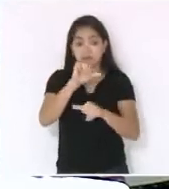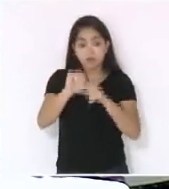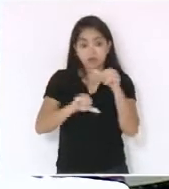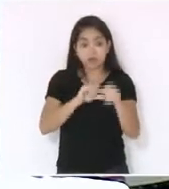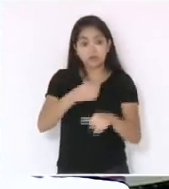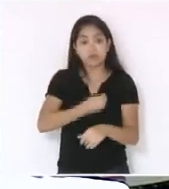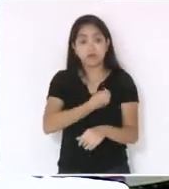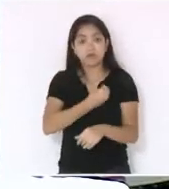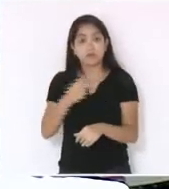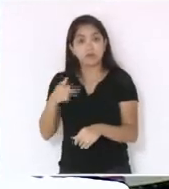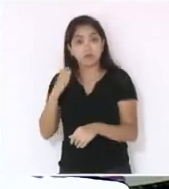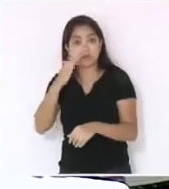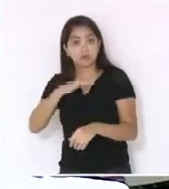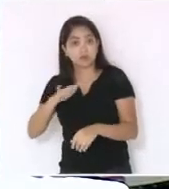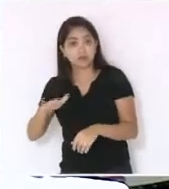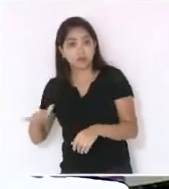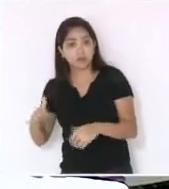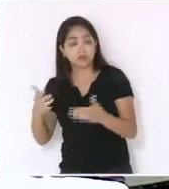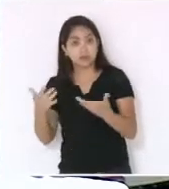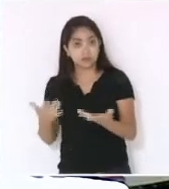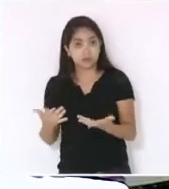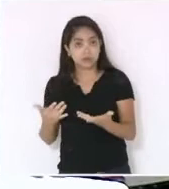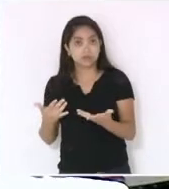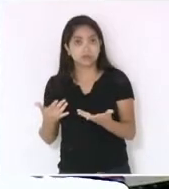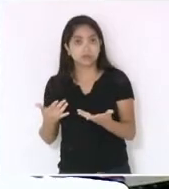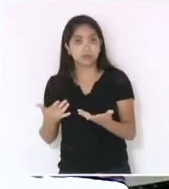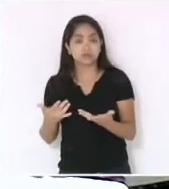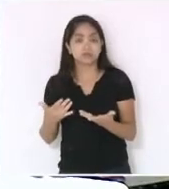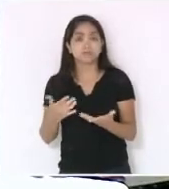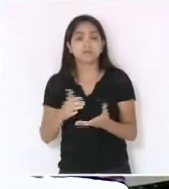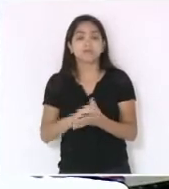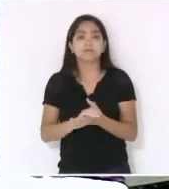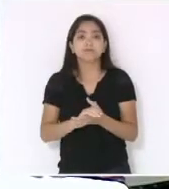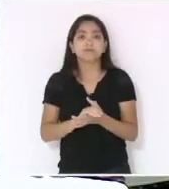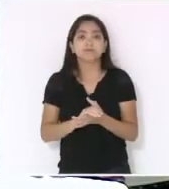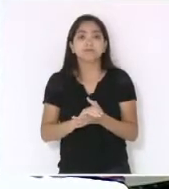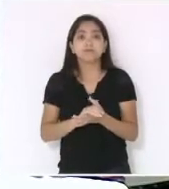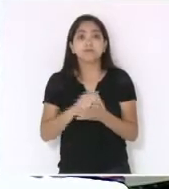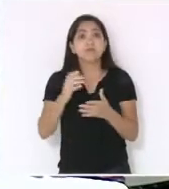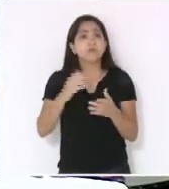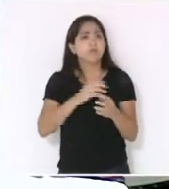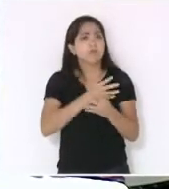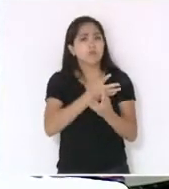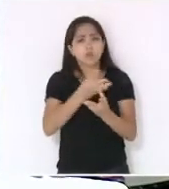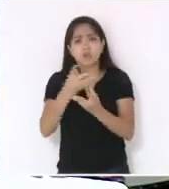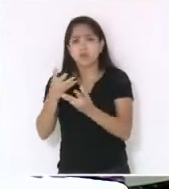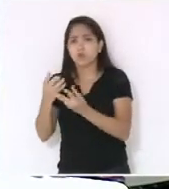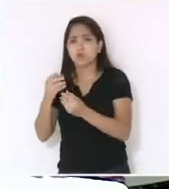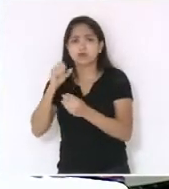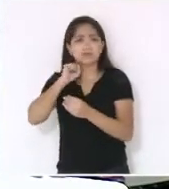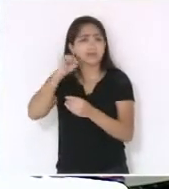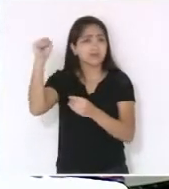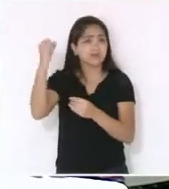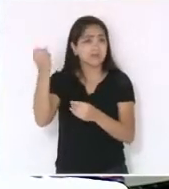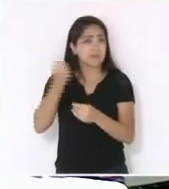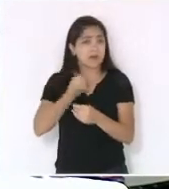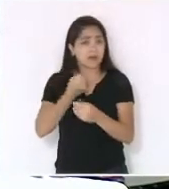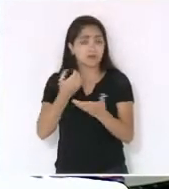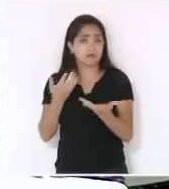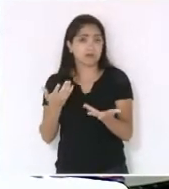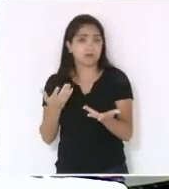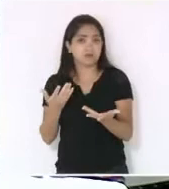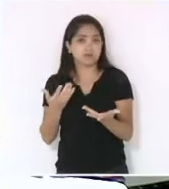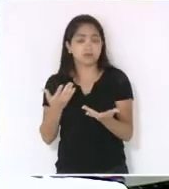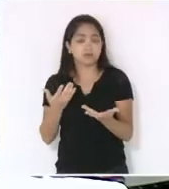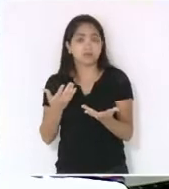uma história, e são as agentes do absurdo número de suicídios da juventude LGBT e da não menos